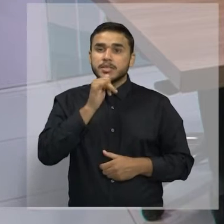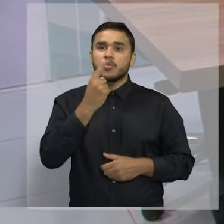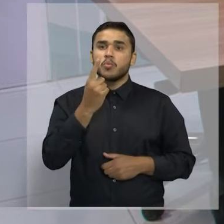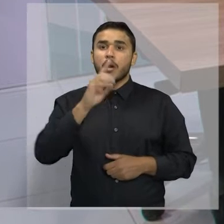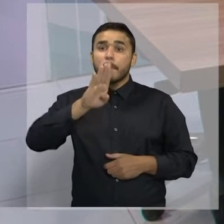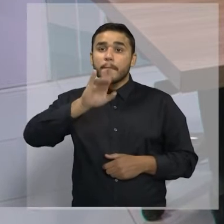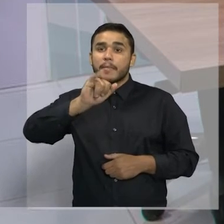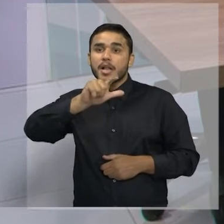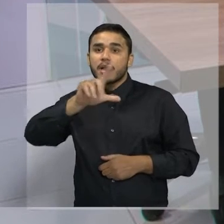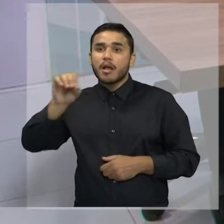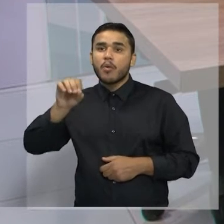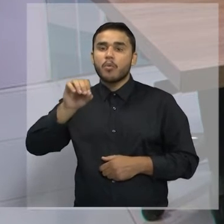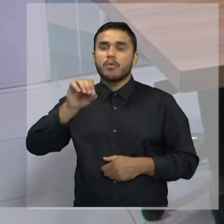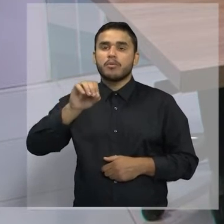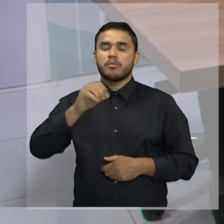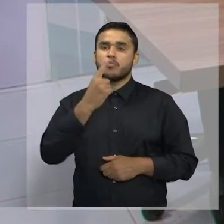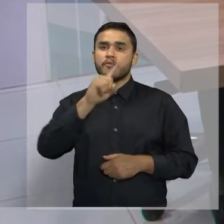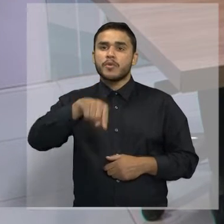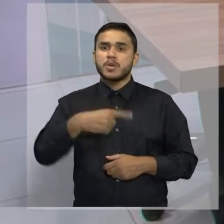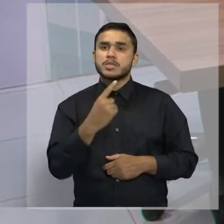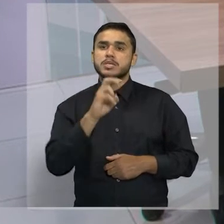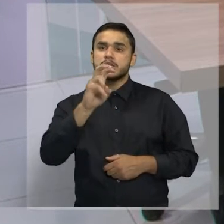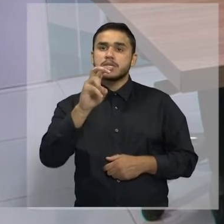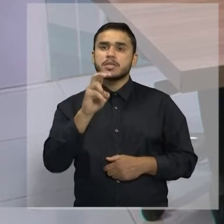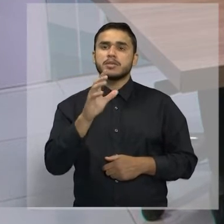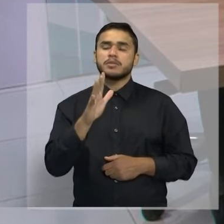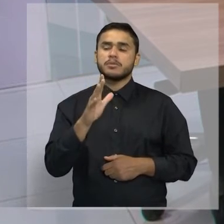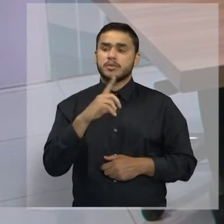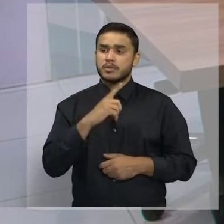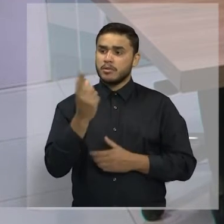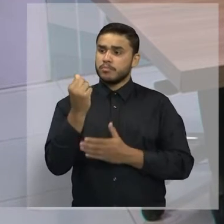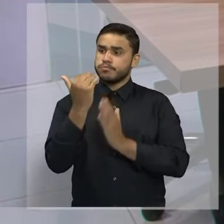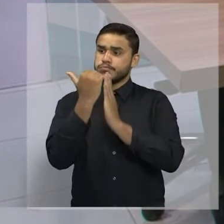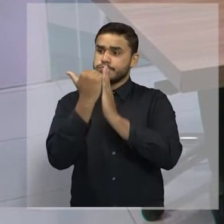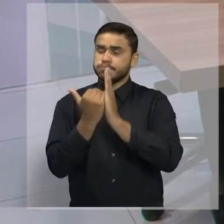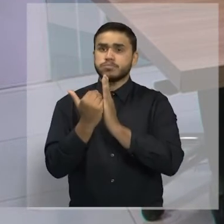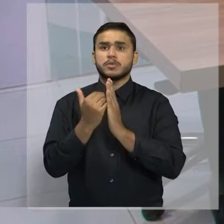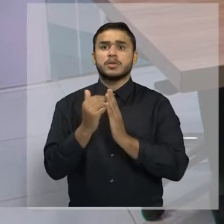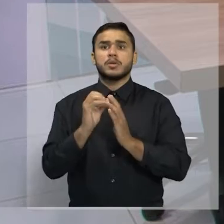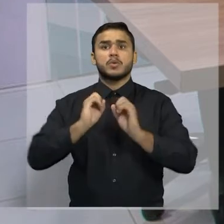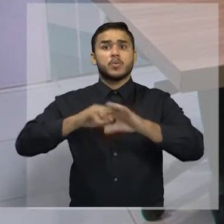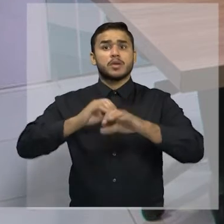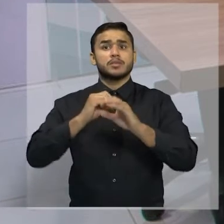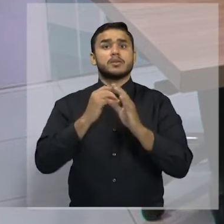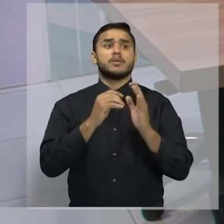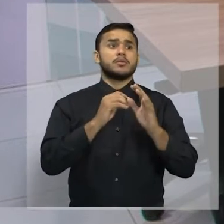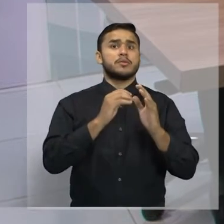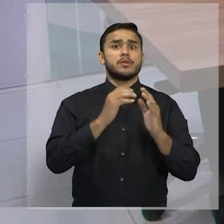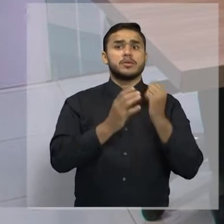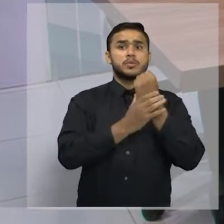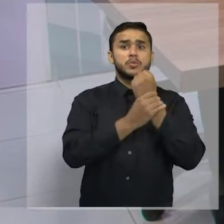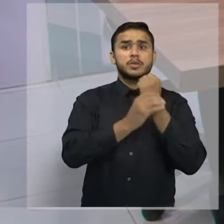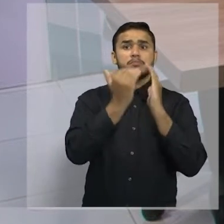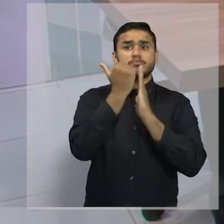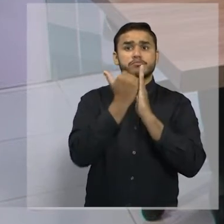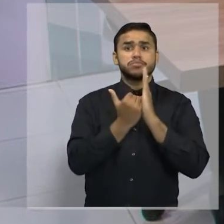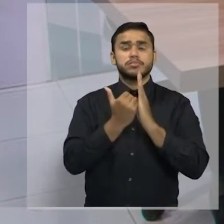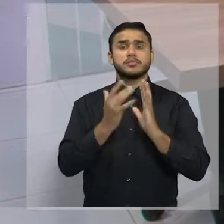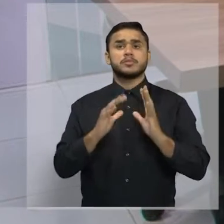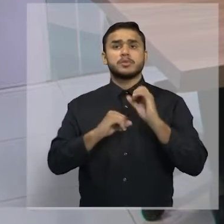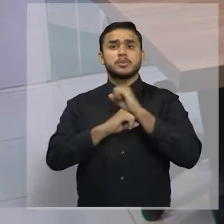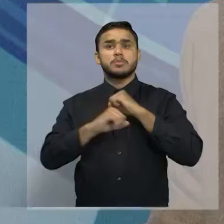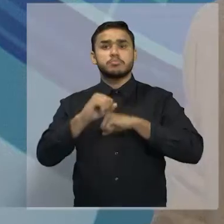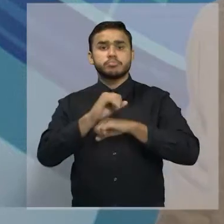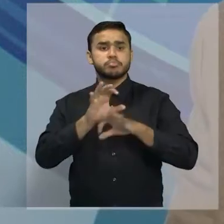Clécio, ele está tirando da saúde, está tirando da educação, está tirando da infraestrutura, da segurança pública, etc, etc.